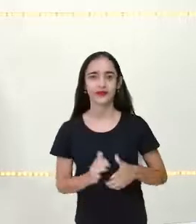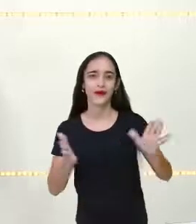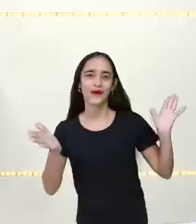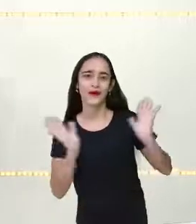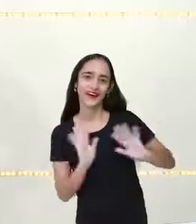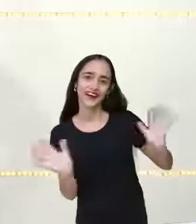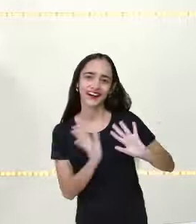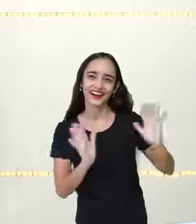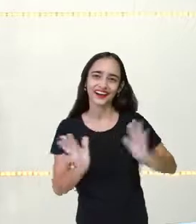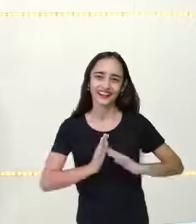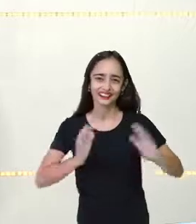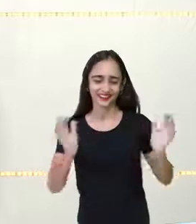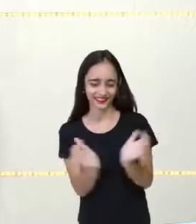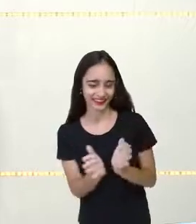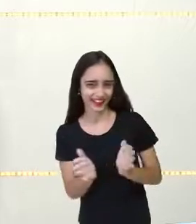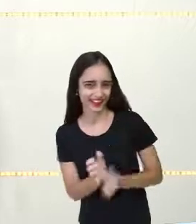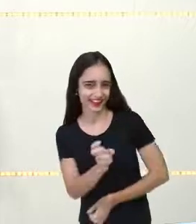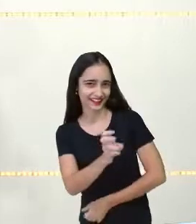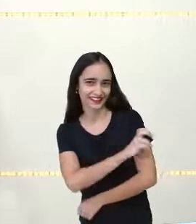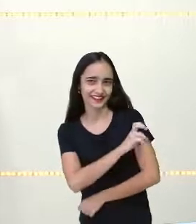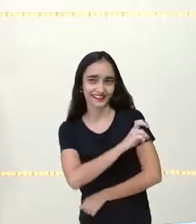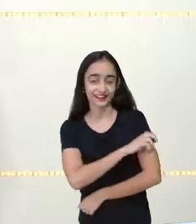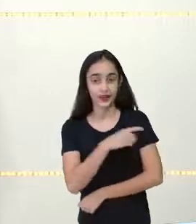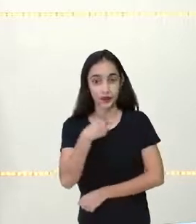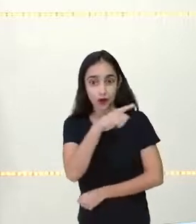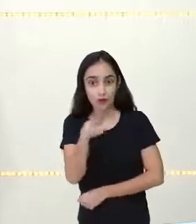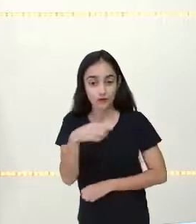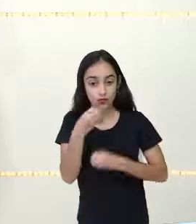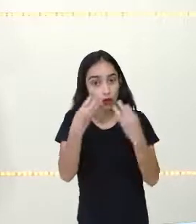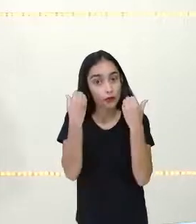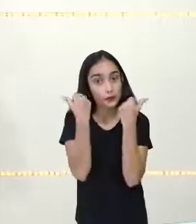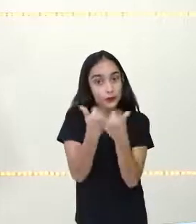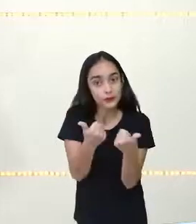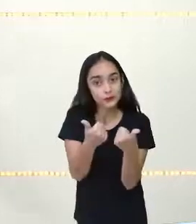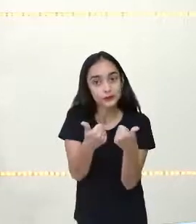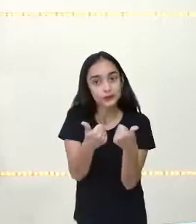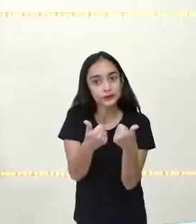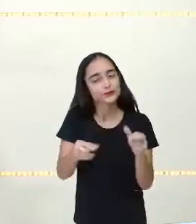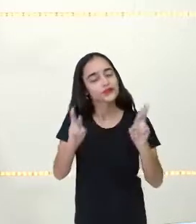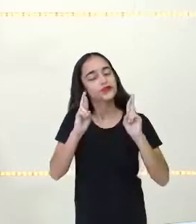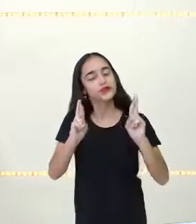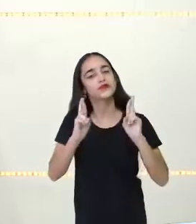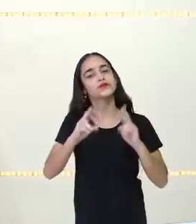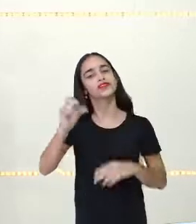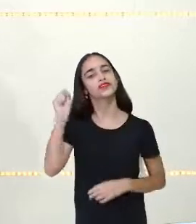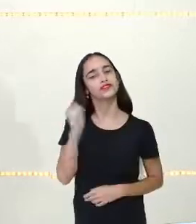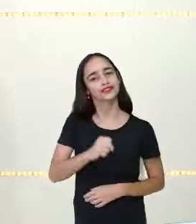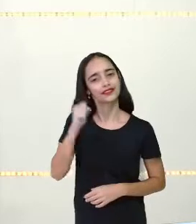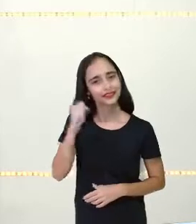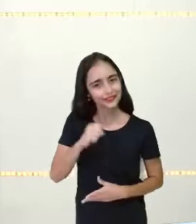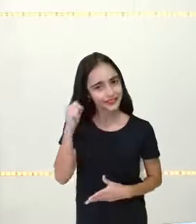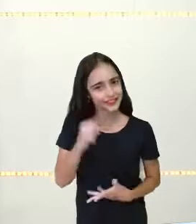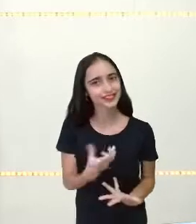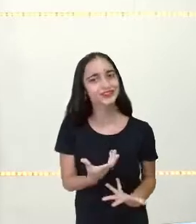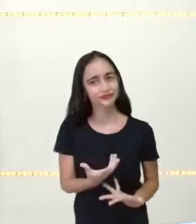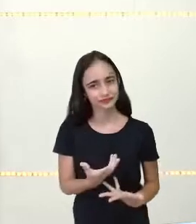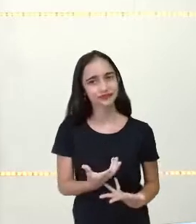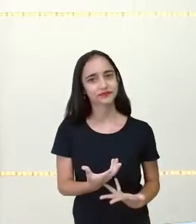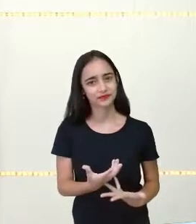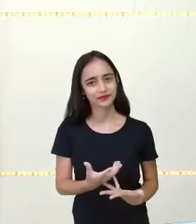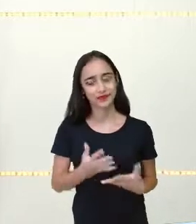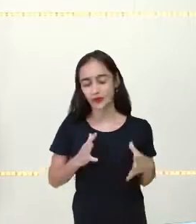Olá Turminha do 5º ano como vocês estão Espero que como sempre estejam bem